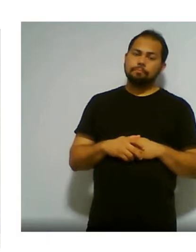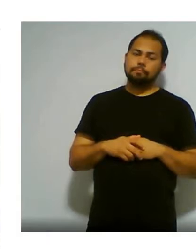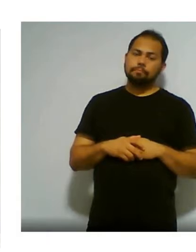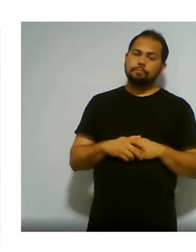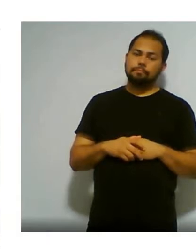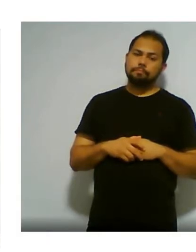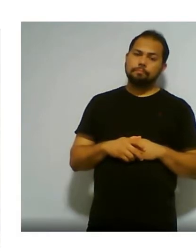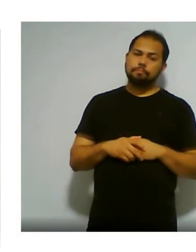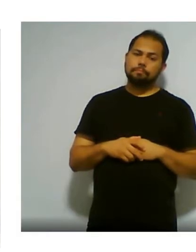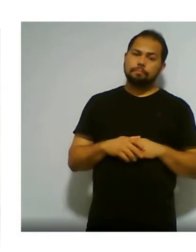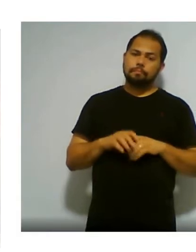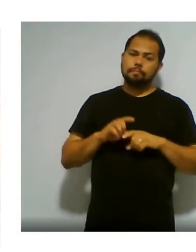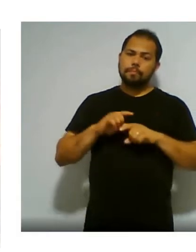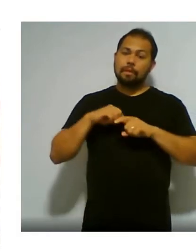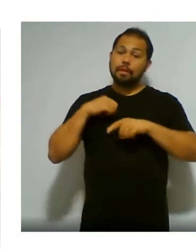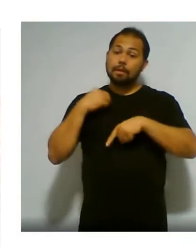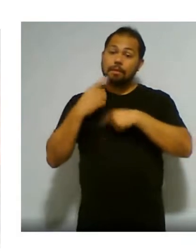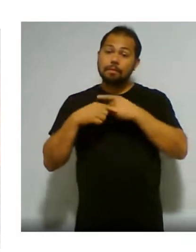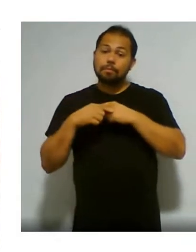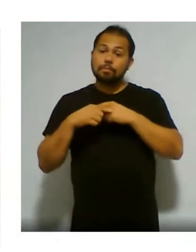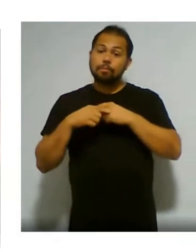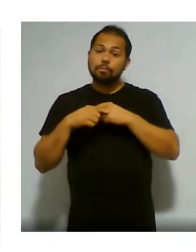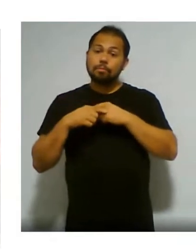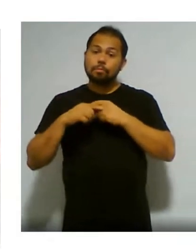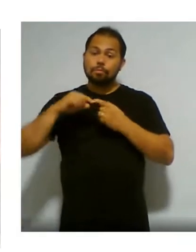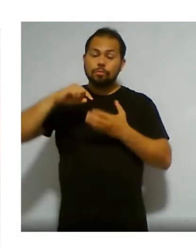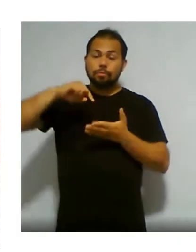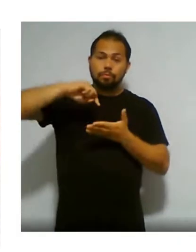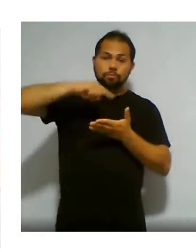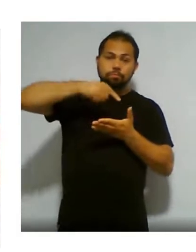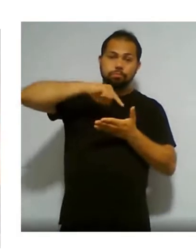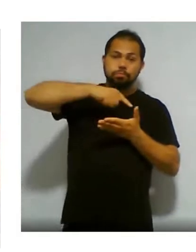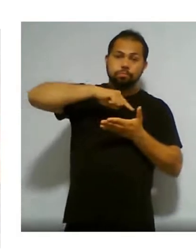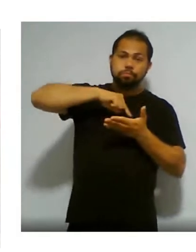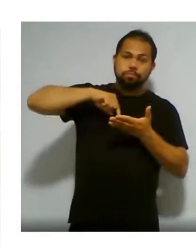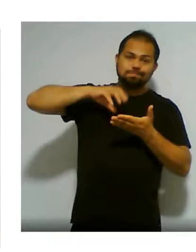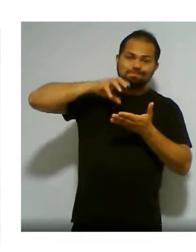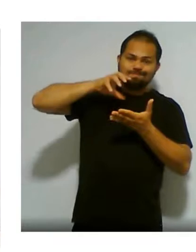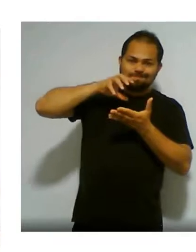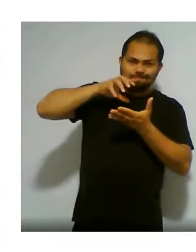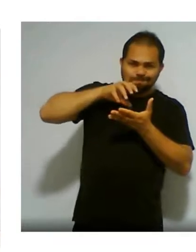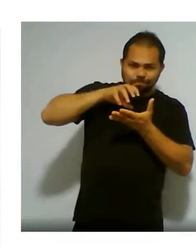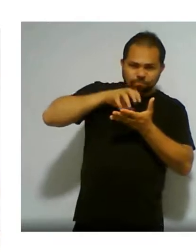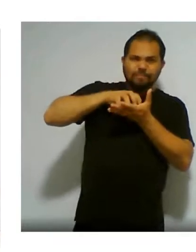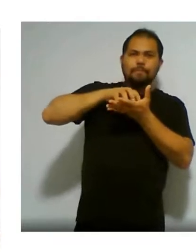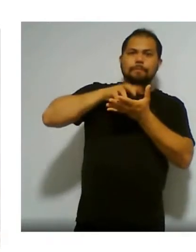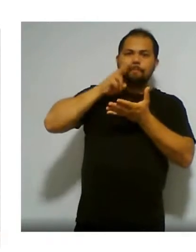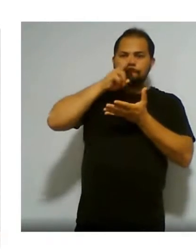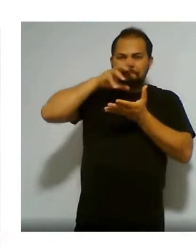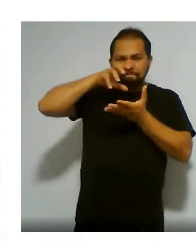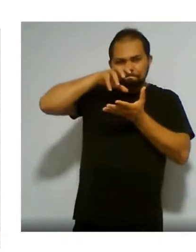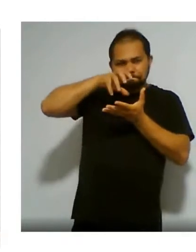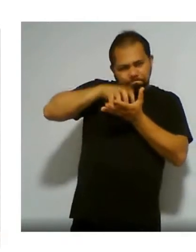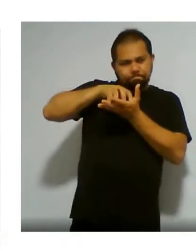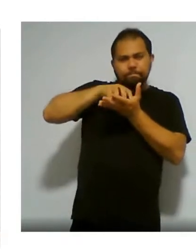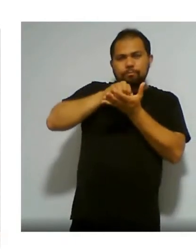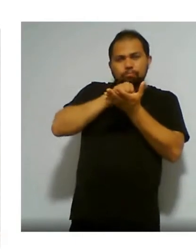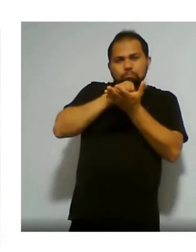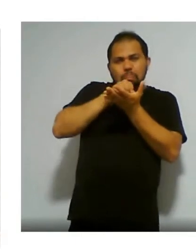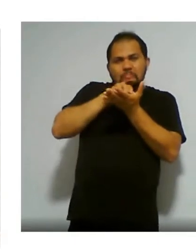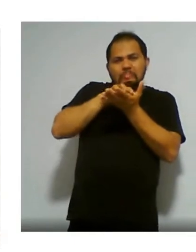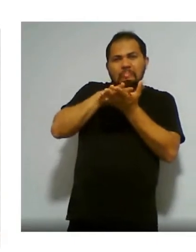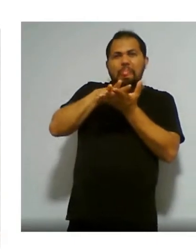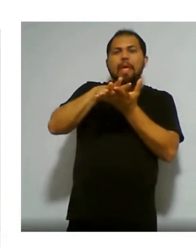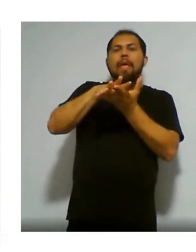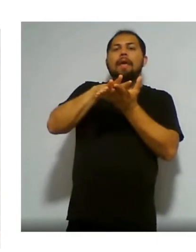Depois ele parafusa para fazer a pressão e espalhar a sua pasta térmica. Pronto, tá aí. E aqui o padrão, ela fica